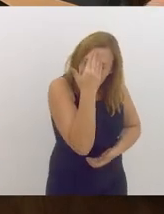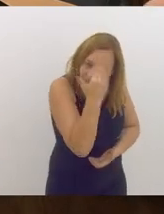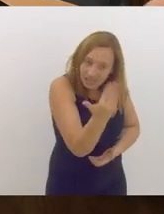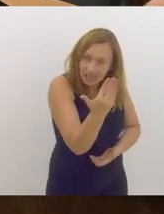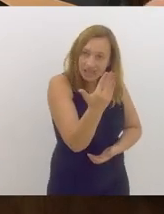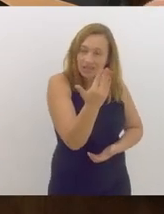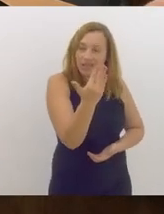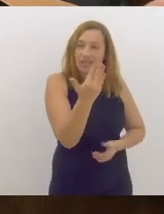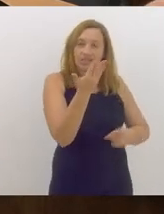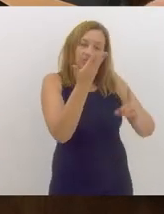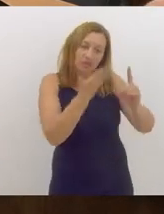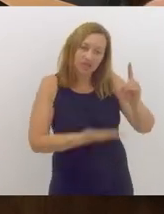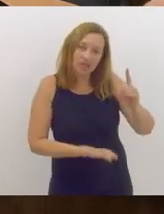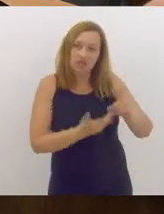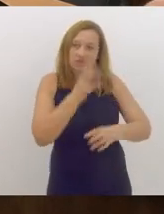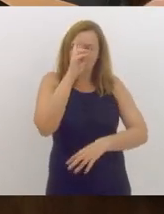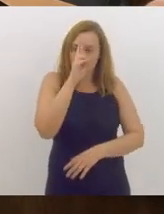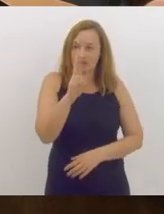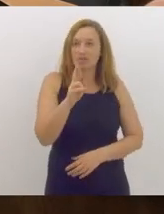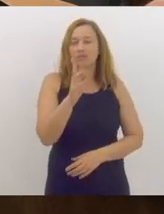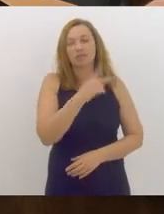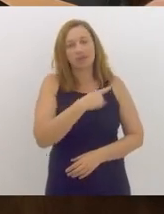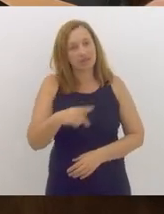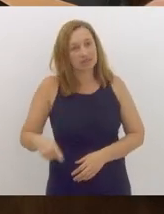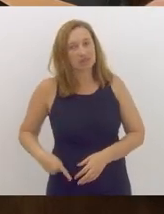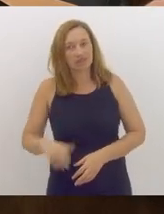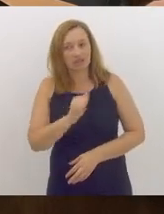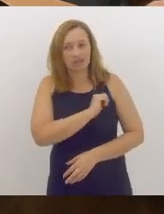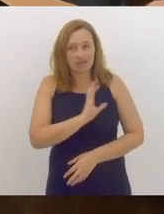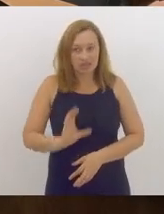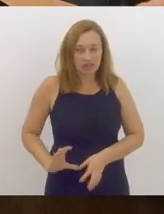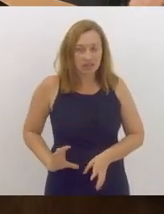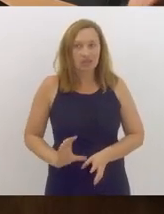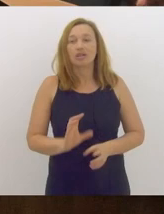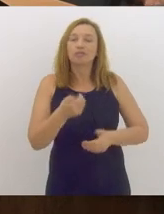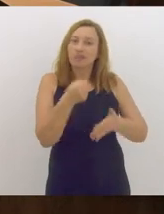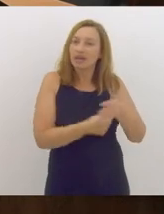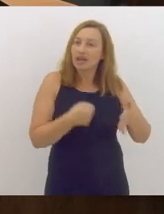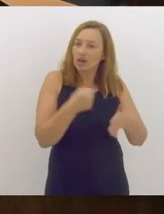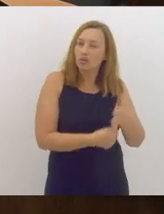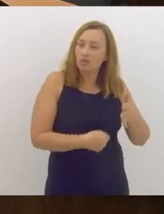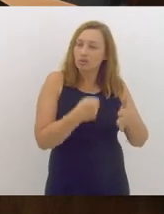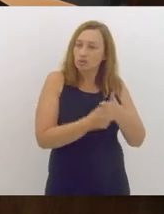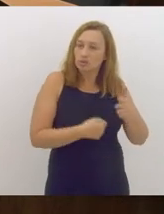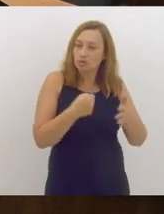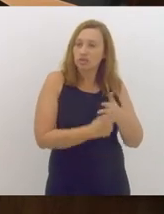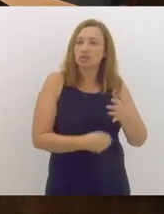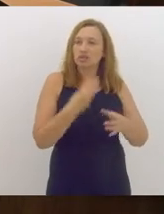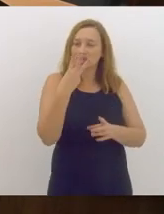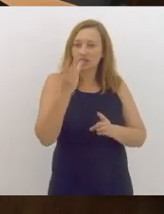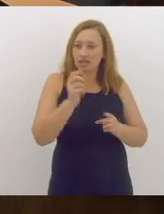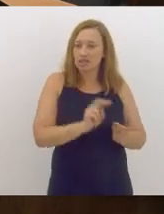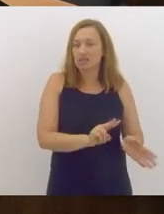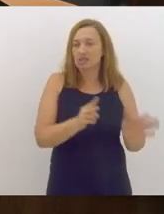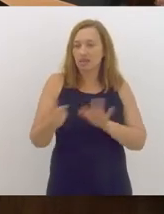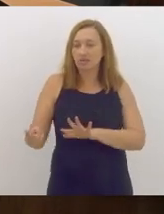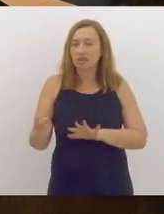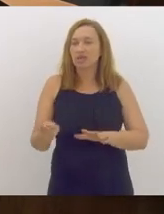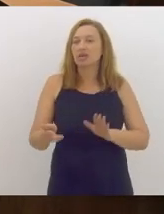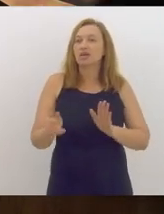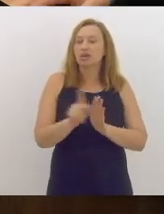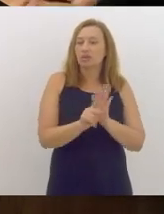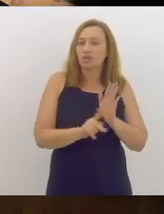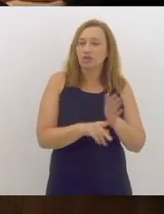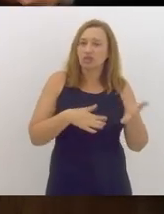uma homenagem à Vossa Excelência, uma justa homenagem à Vossa Excelência, pela luta incansável nas últimas 3 semanas para que esse projeto